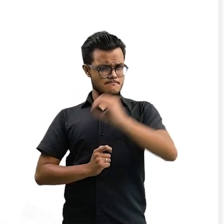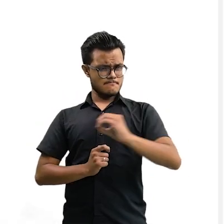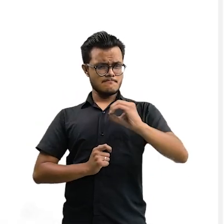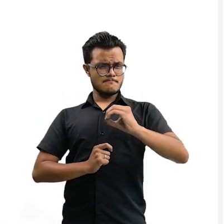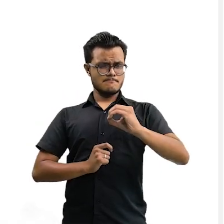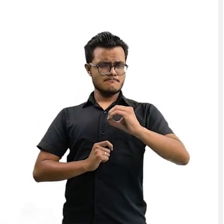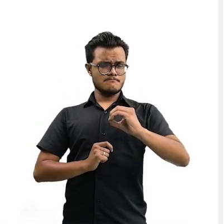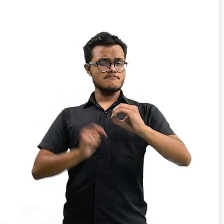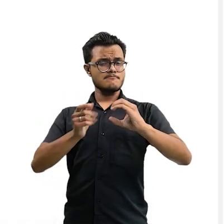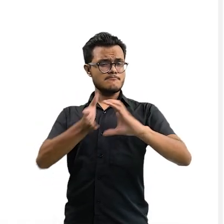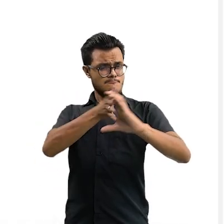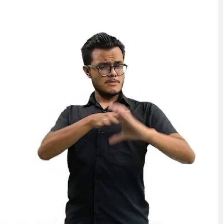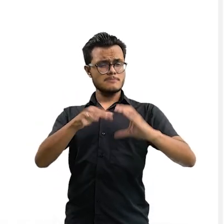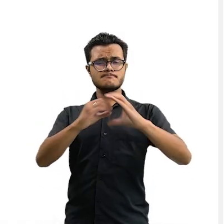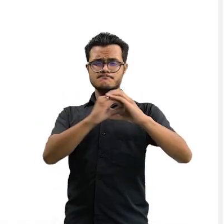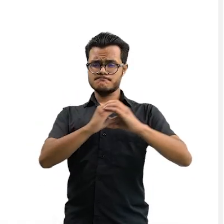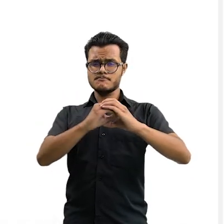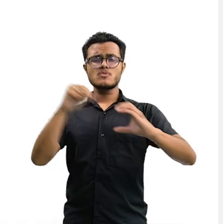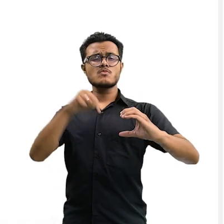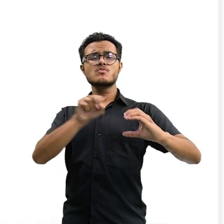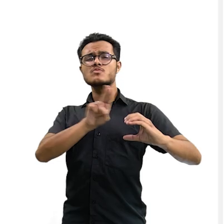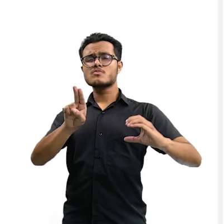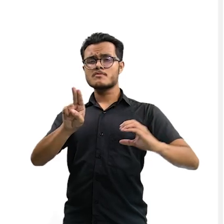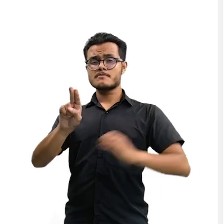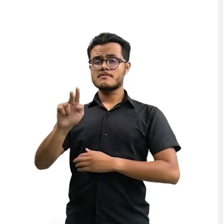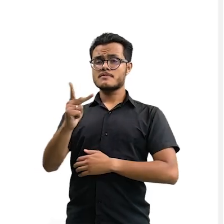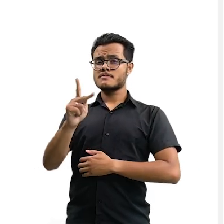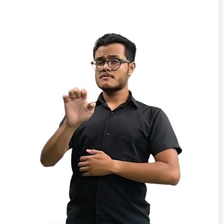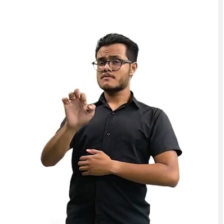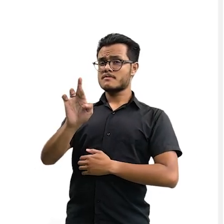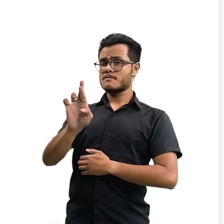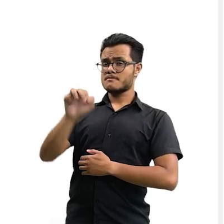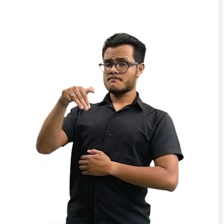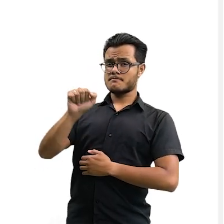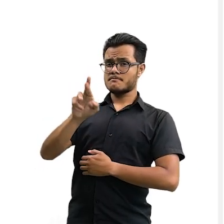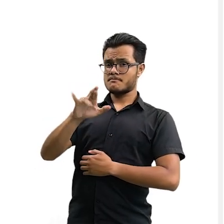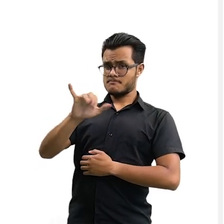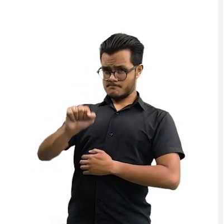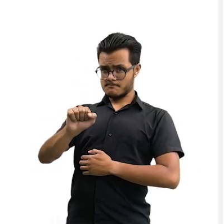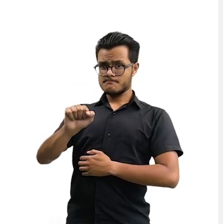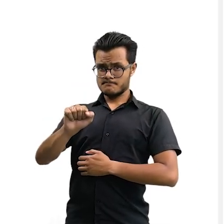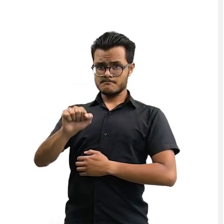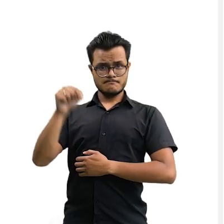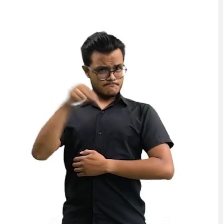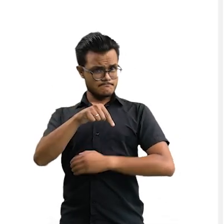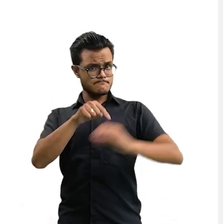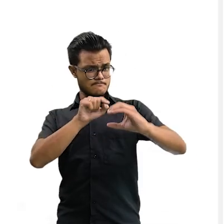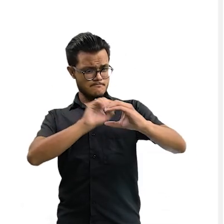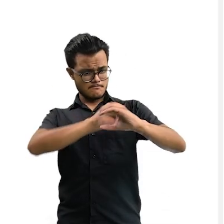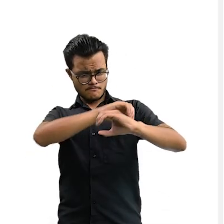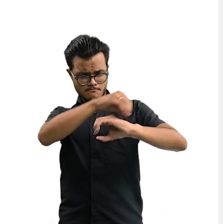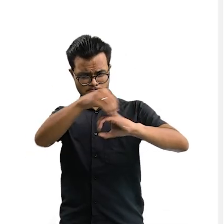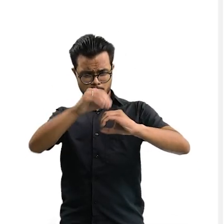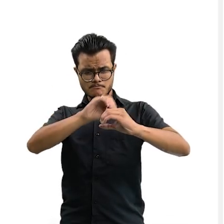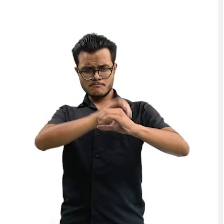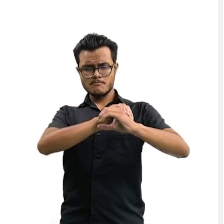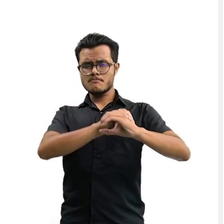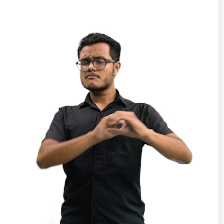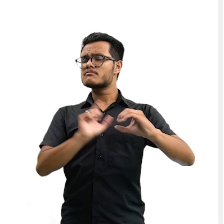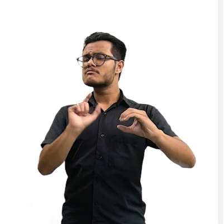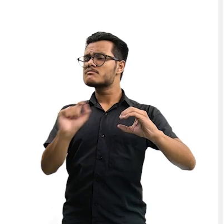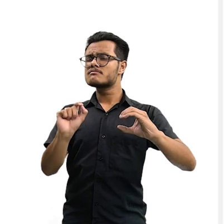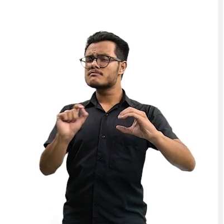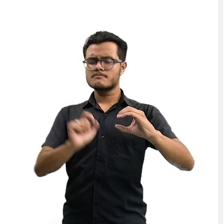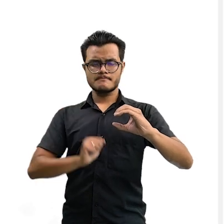chamada hemácia, certo? A gente tem uma célulazinha chamada hemácia. E a nossa hemácia,